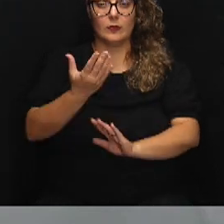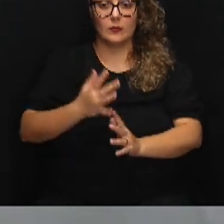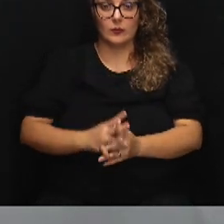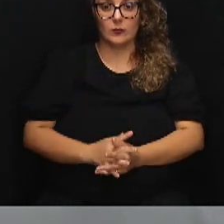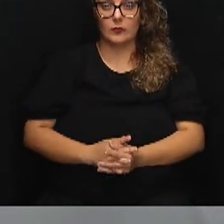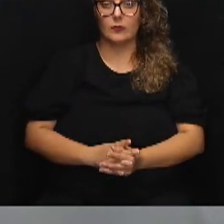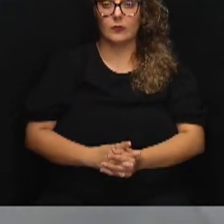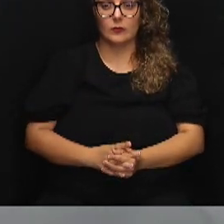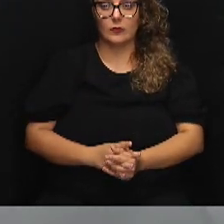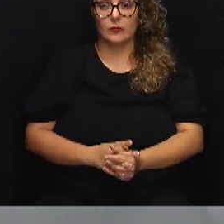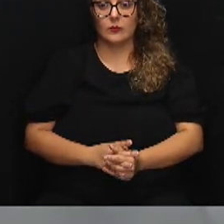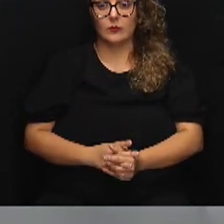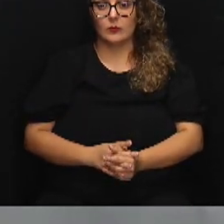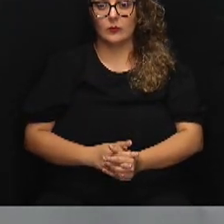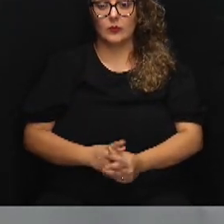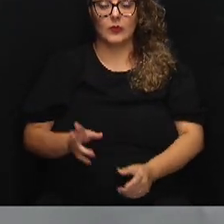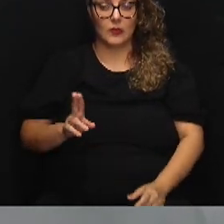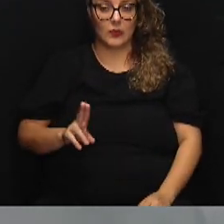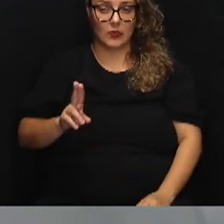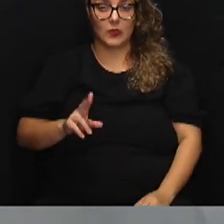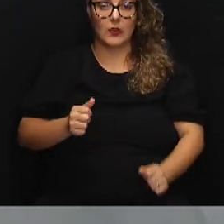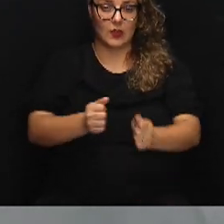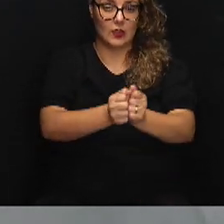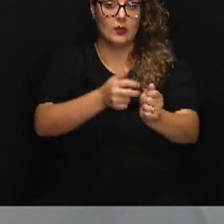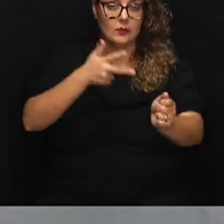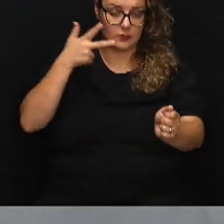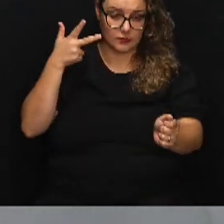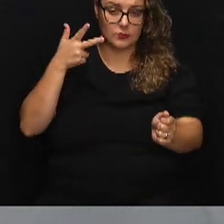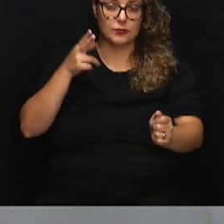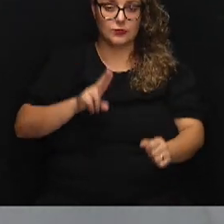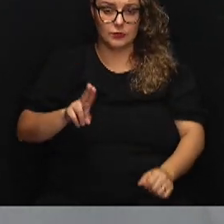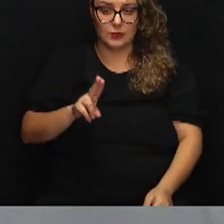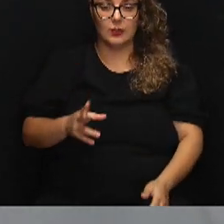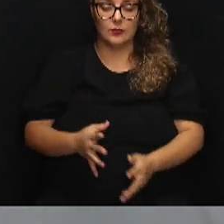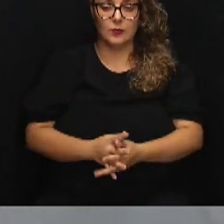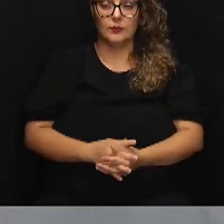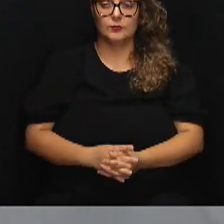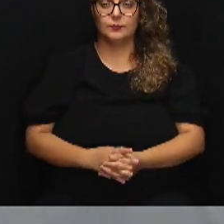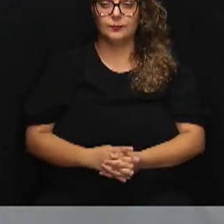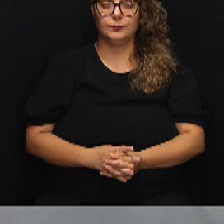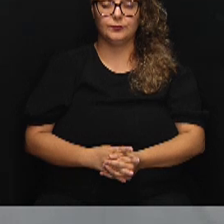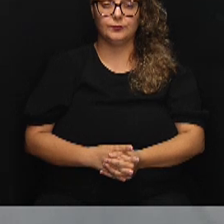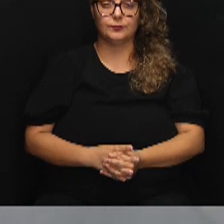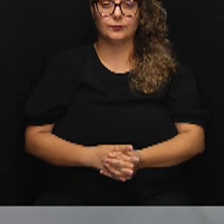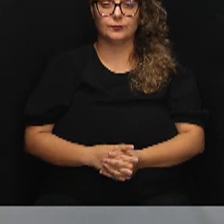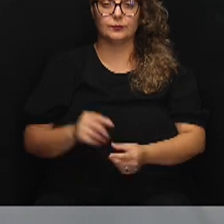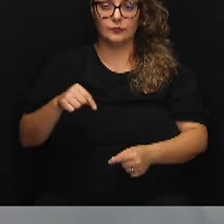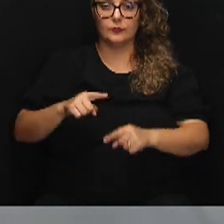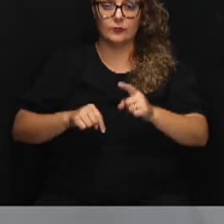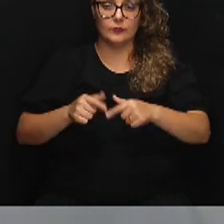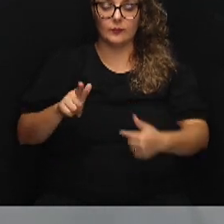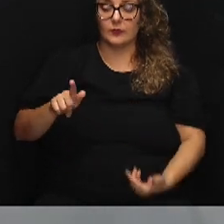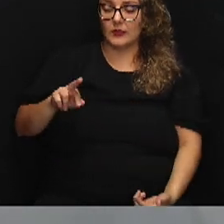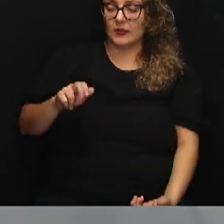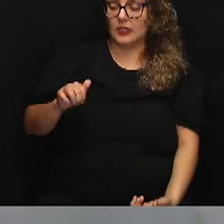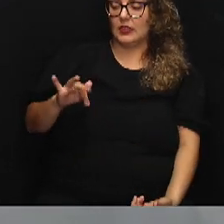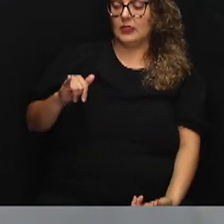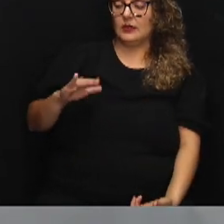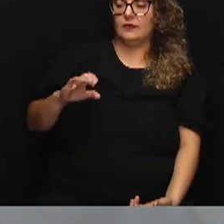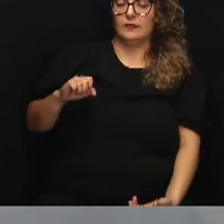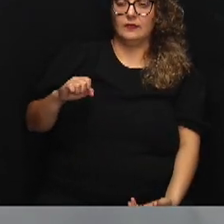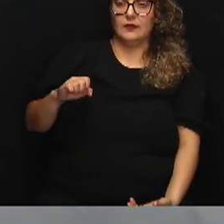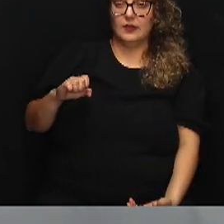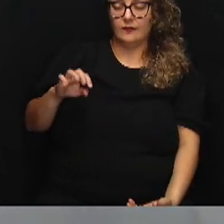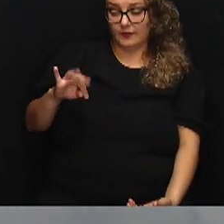assim de uso dos índios. E esse material grafítico, ele catalisa